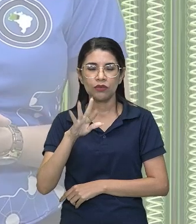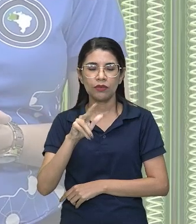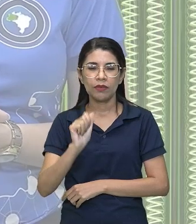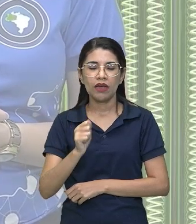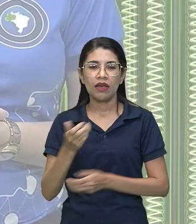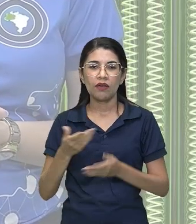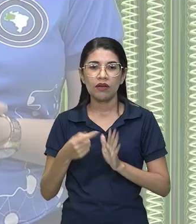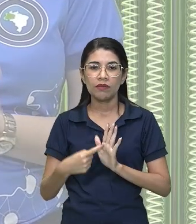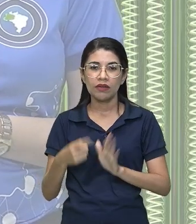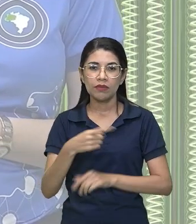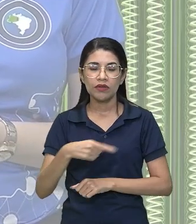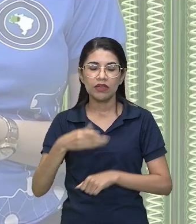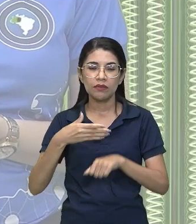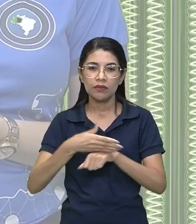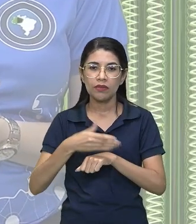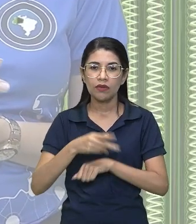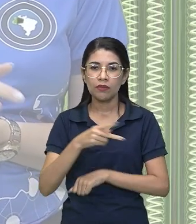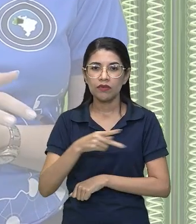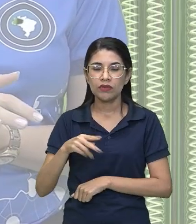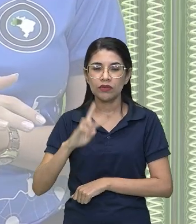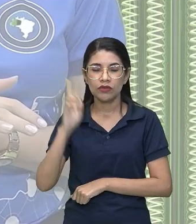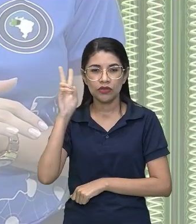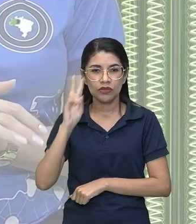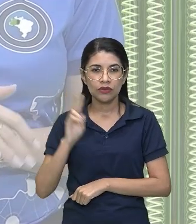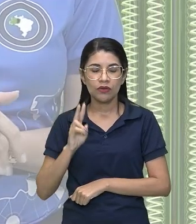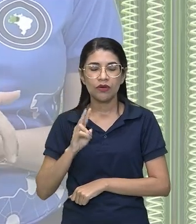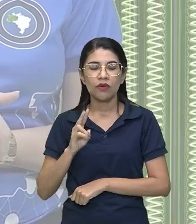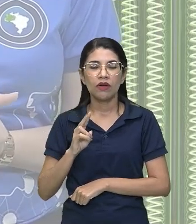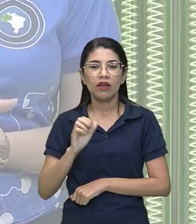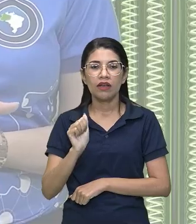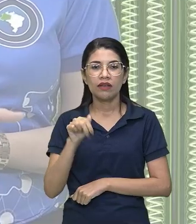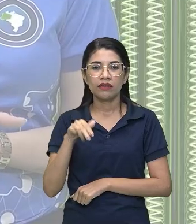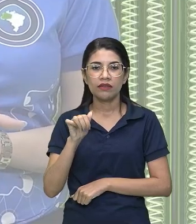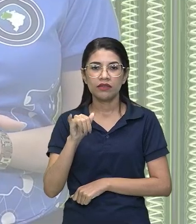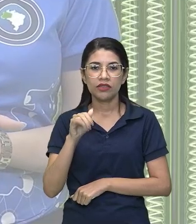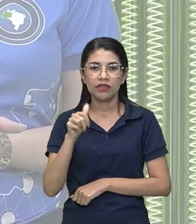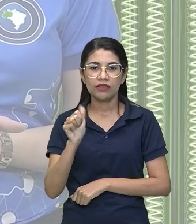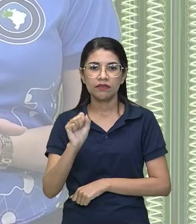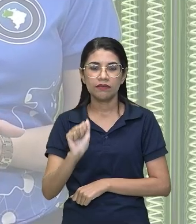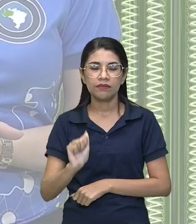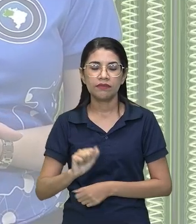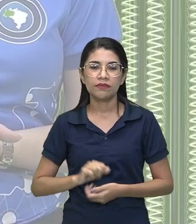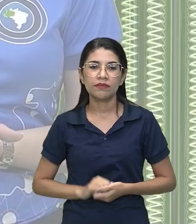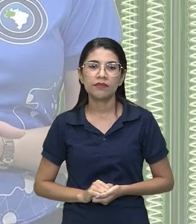a participação do nosso professor de História, professor Ananias.